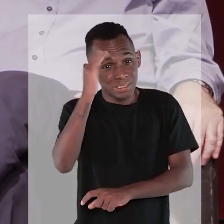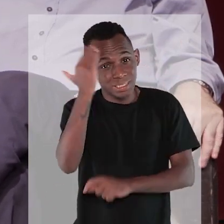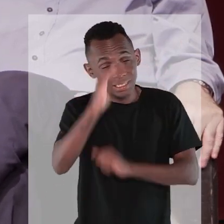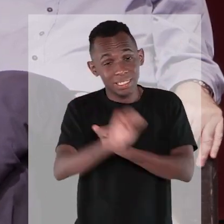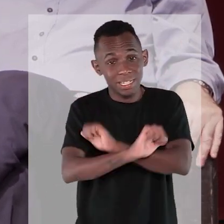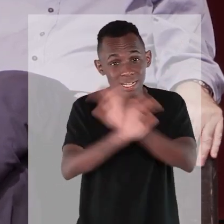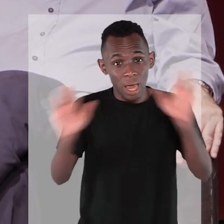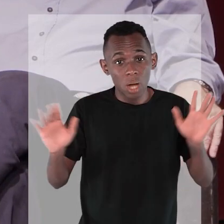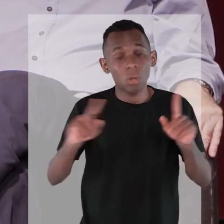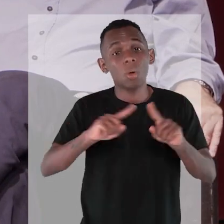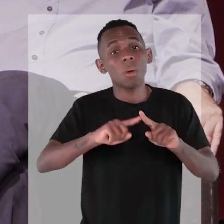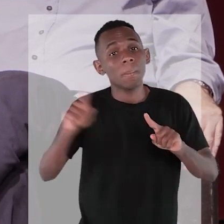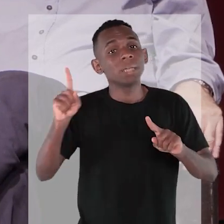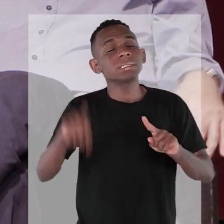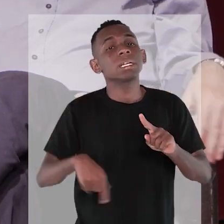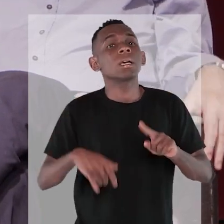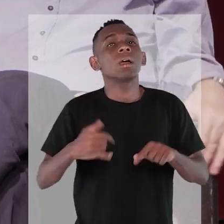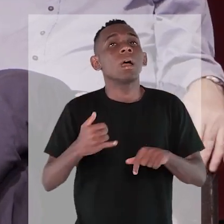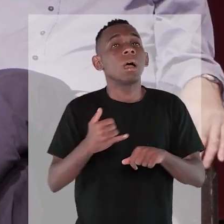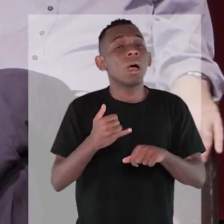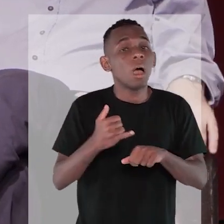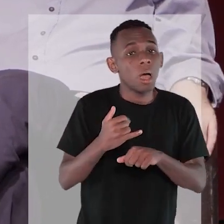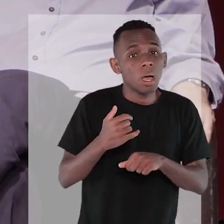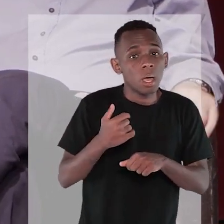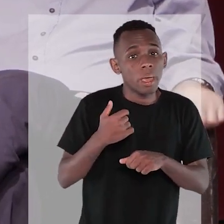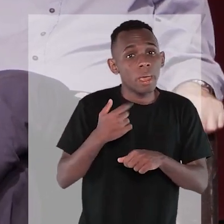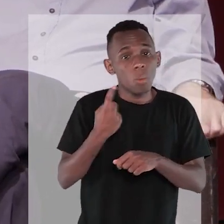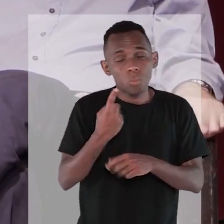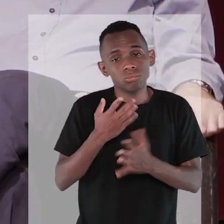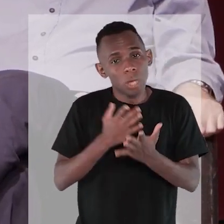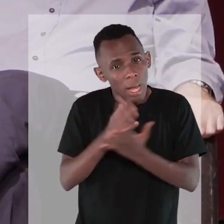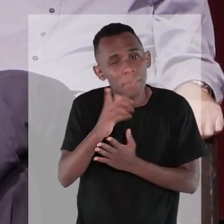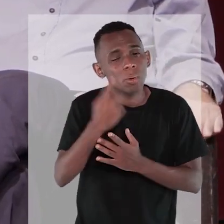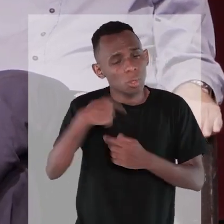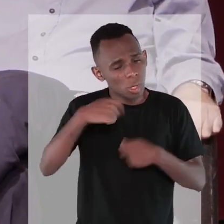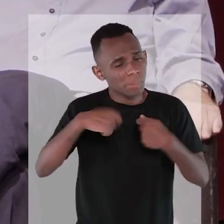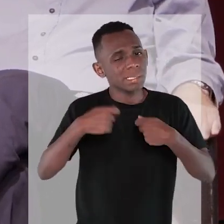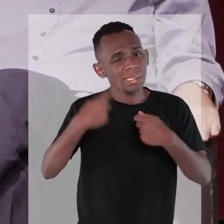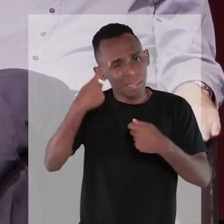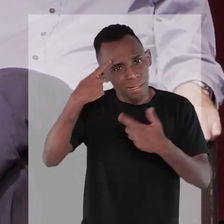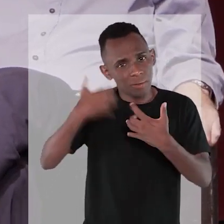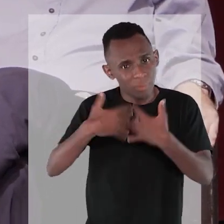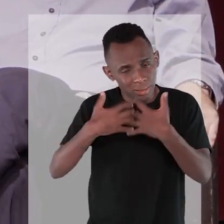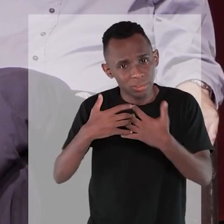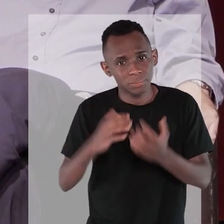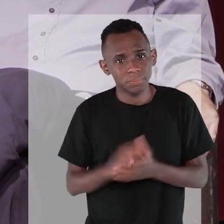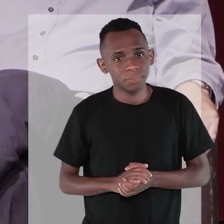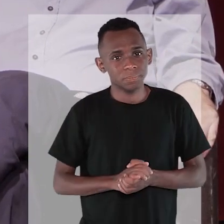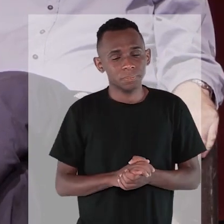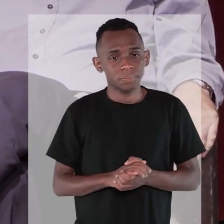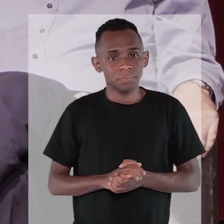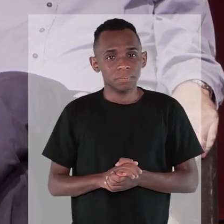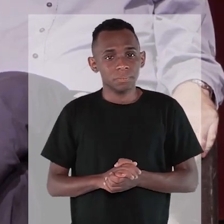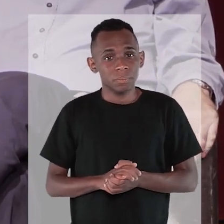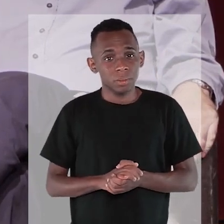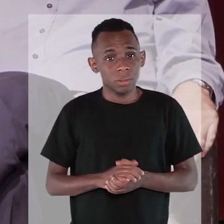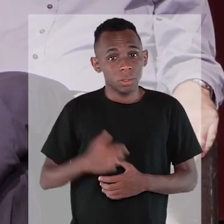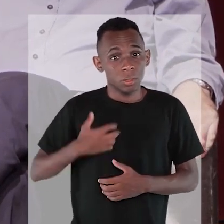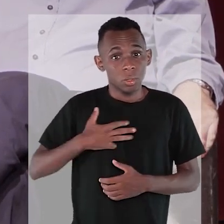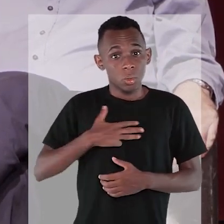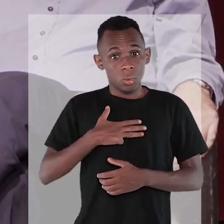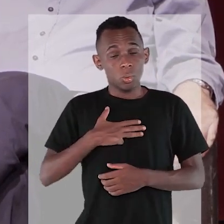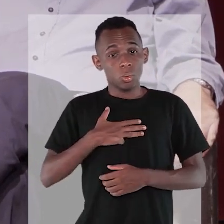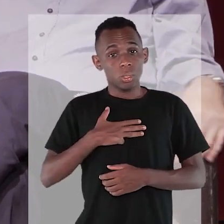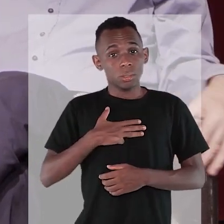uma das lentes de leituras que eu acho que a gente tem que ter. Porque entre Bolsonaro e Lula, eu não tenho dúvida que o Lula é muito mais cristão